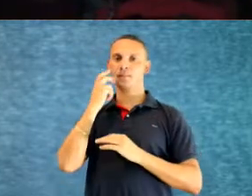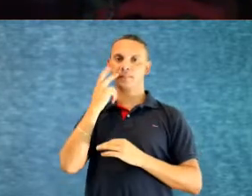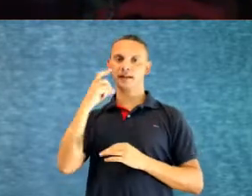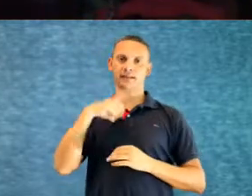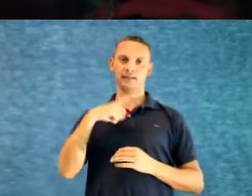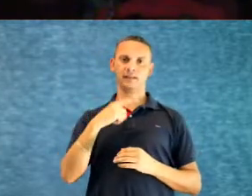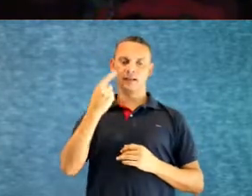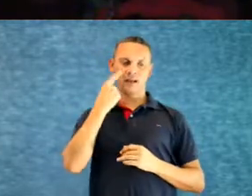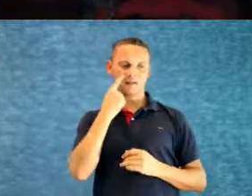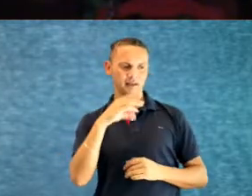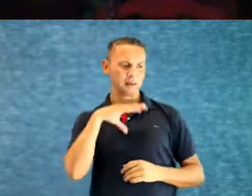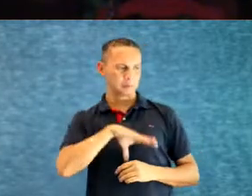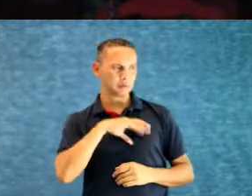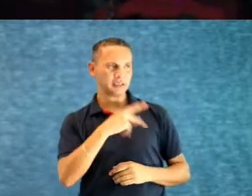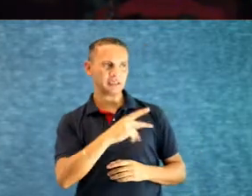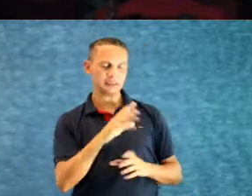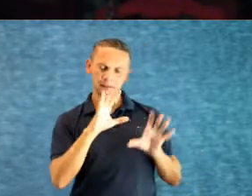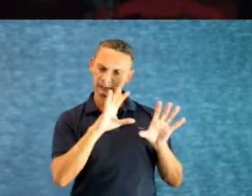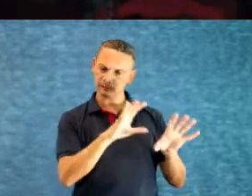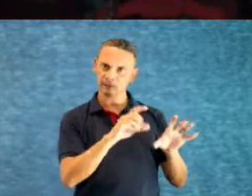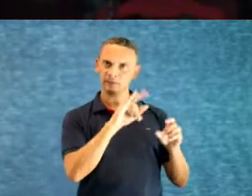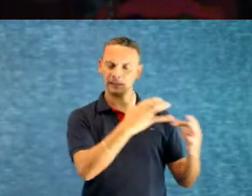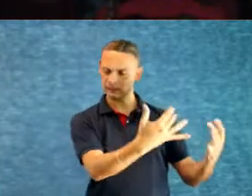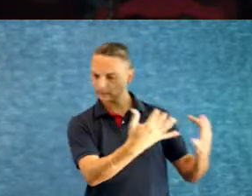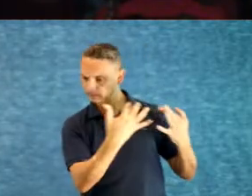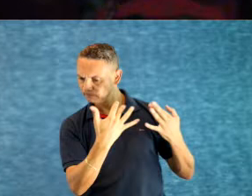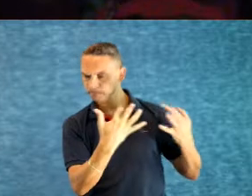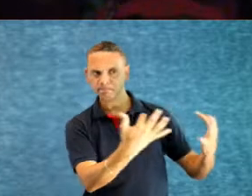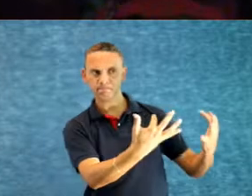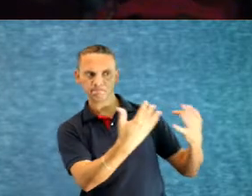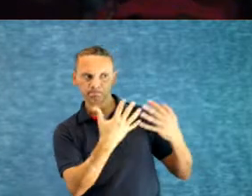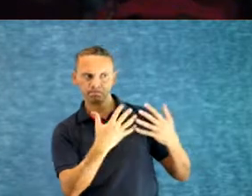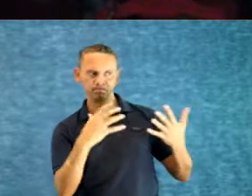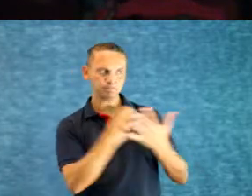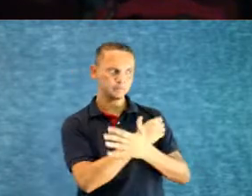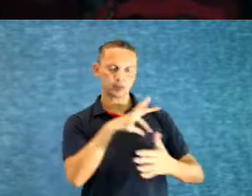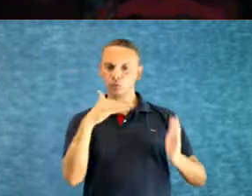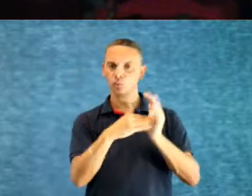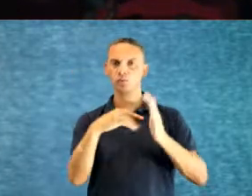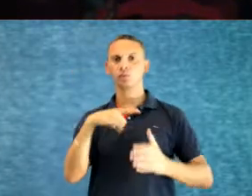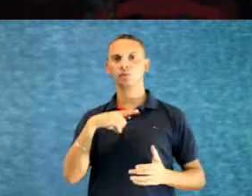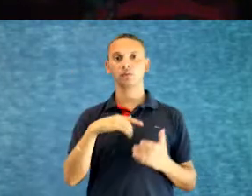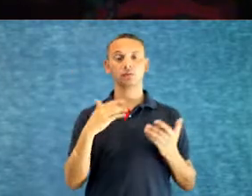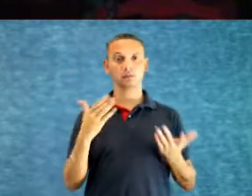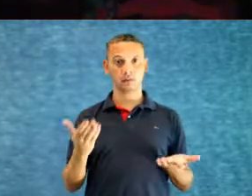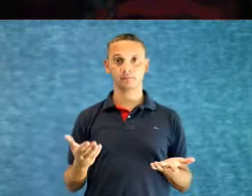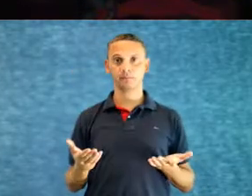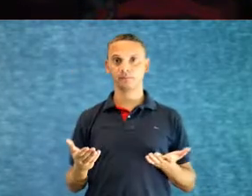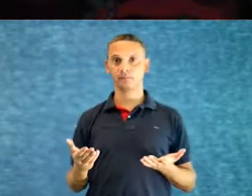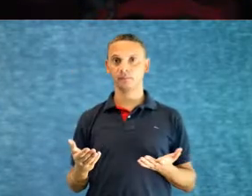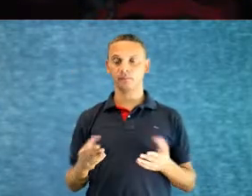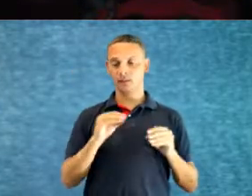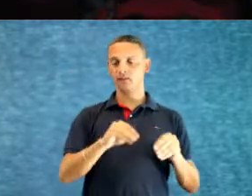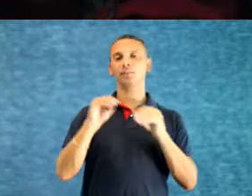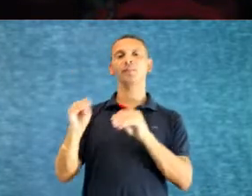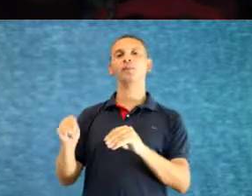em 1830, ela está publicando, quer dizer, já é outra história. Então, é isso. Ela...